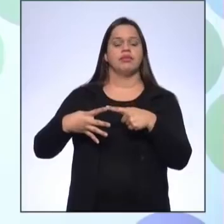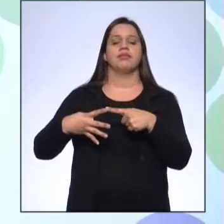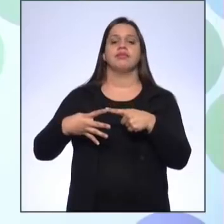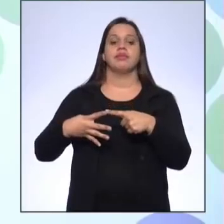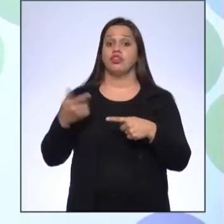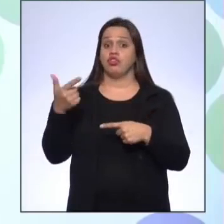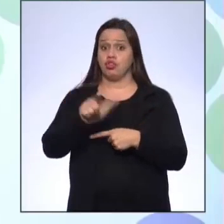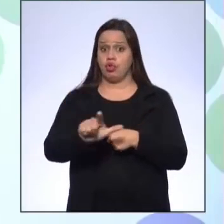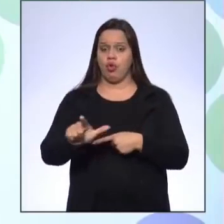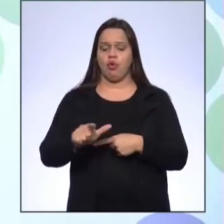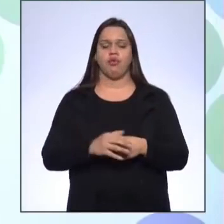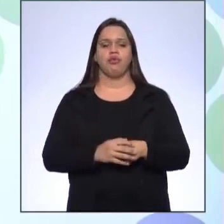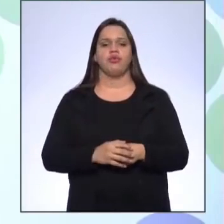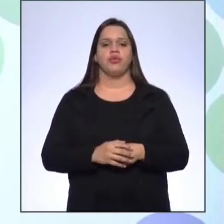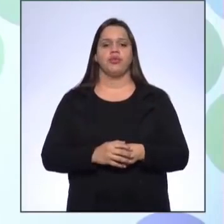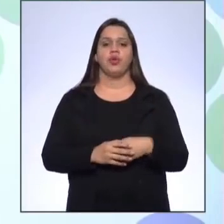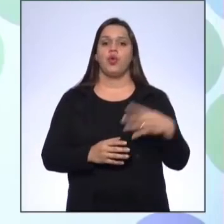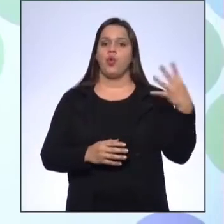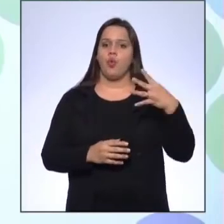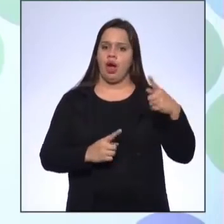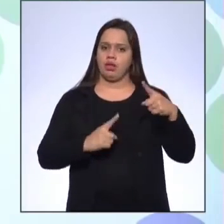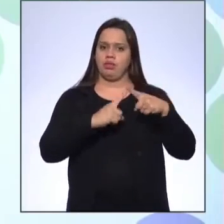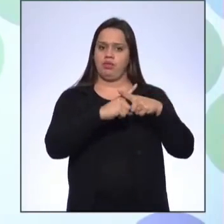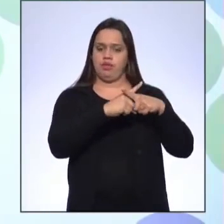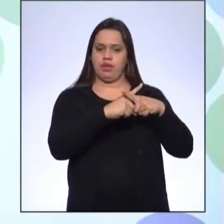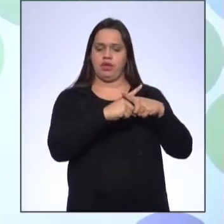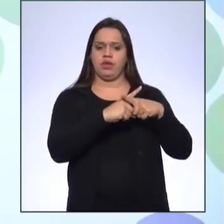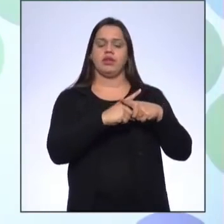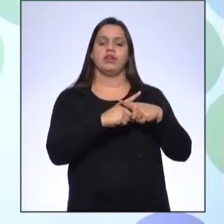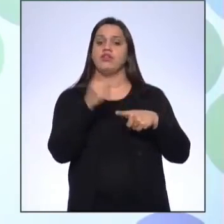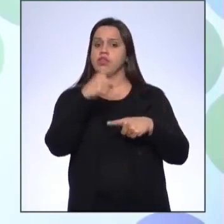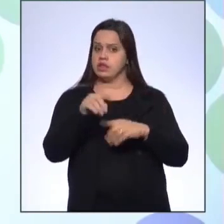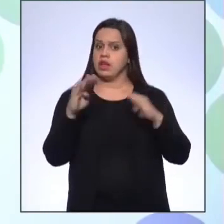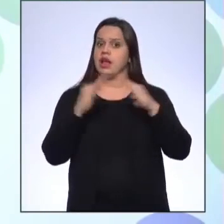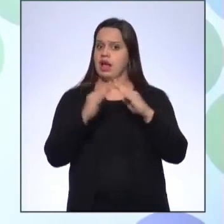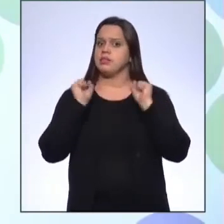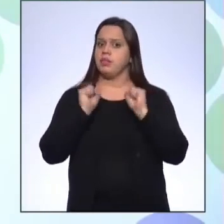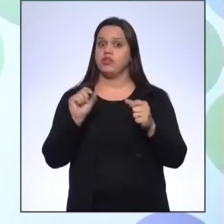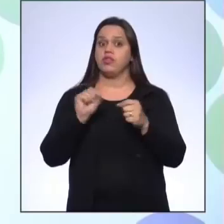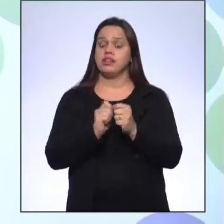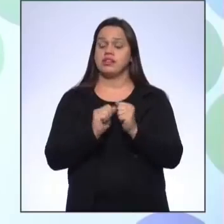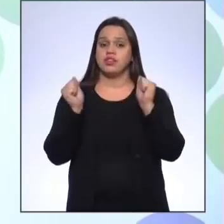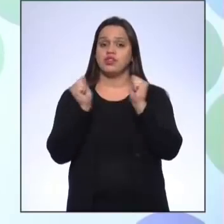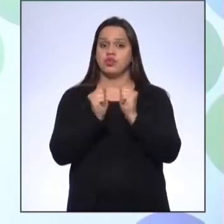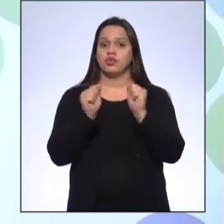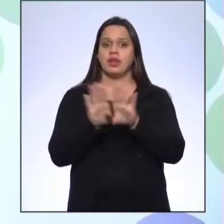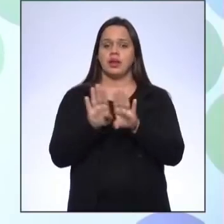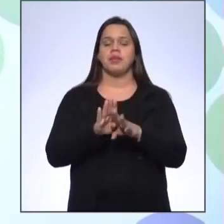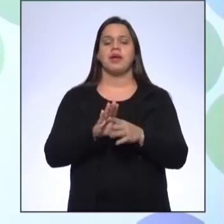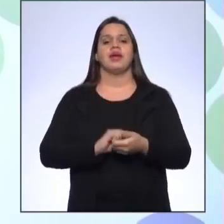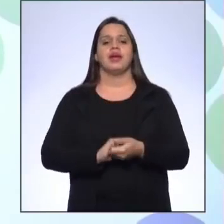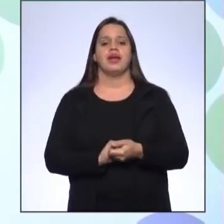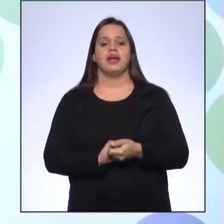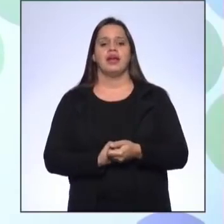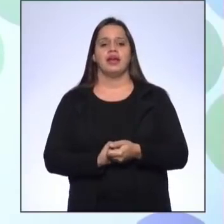De novo. Você que está em casa pode fazer comigo. 4 de cada uma.